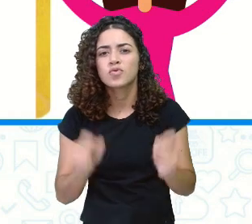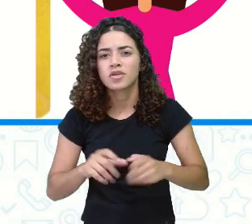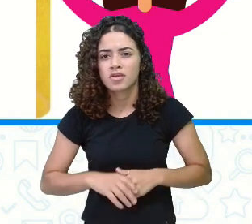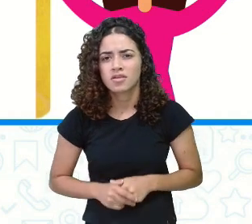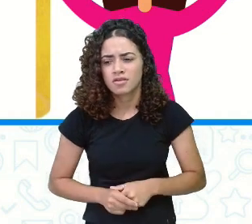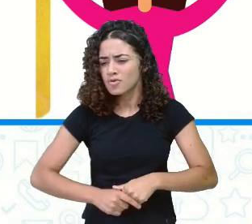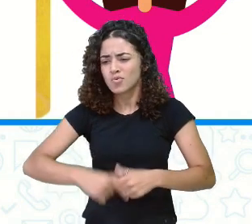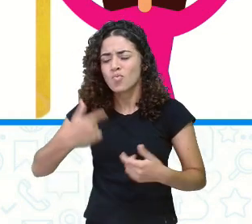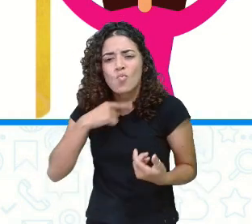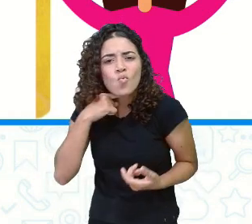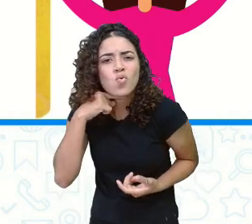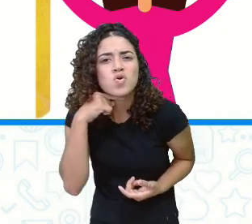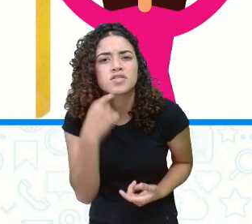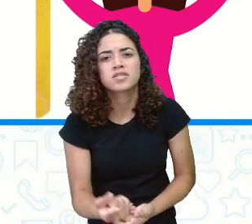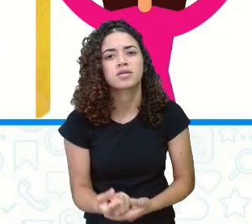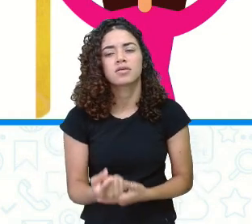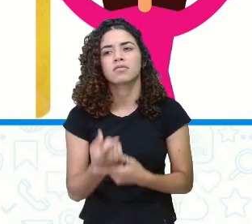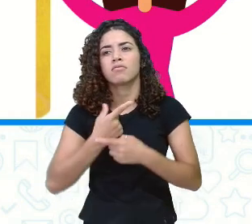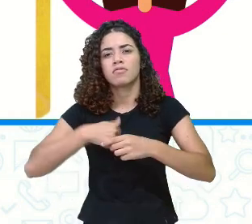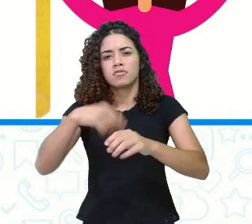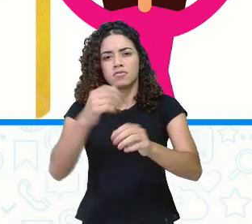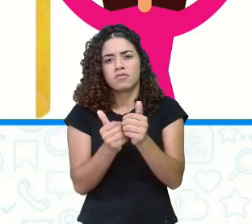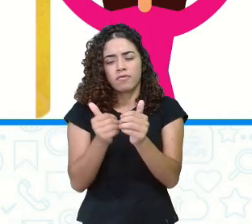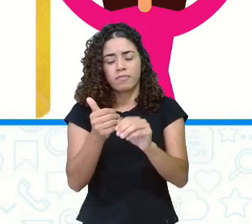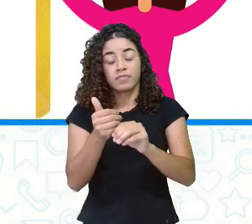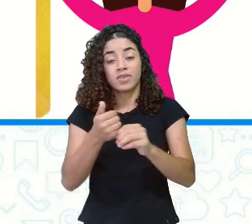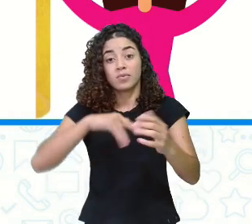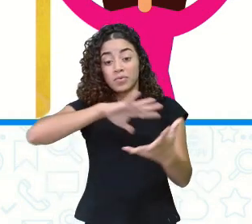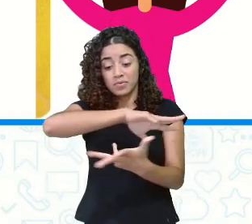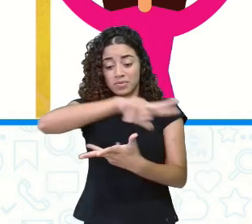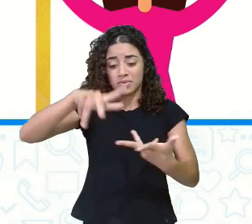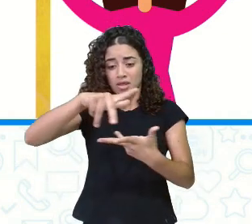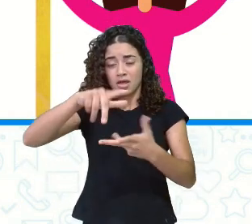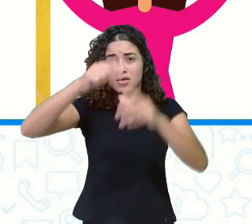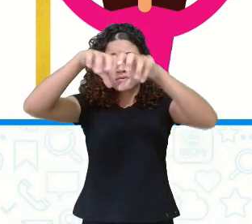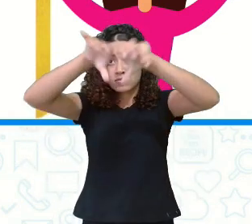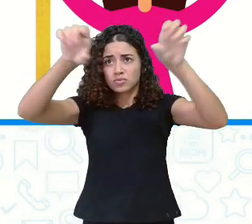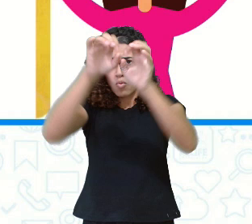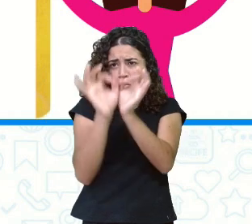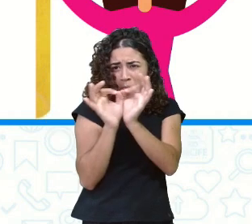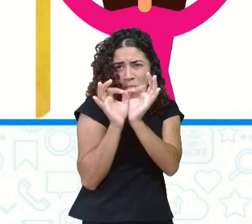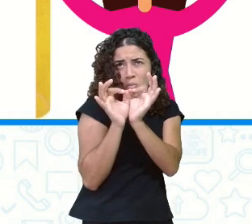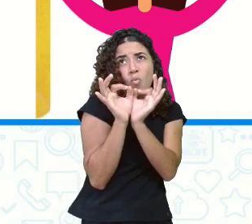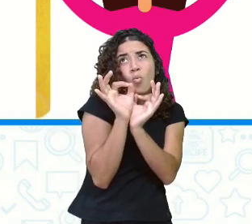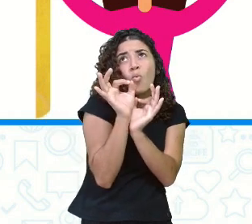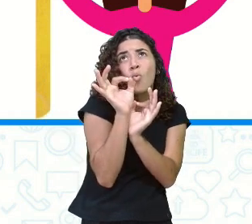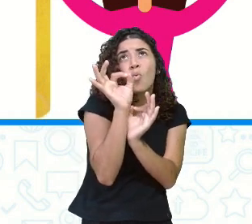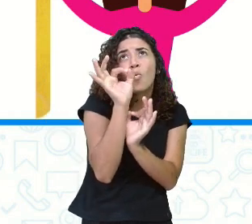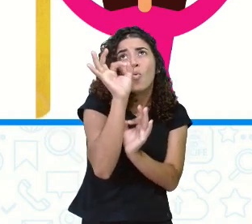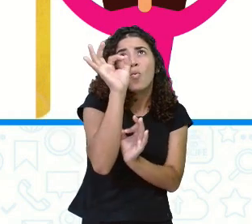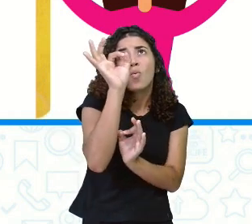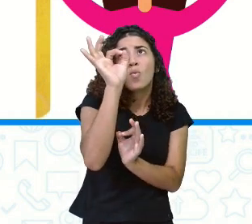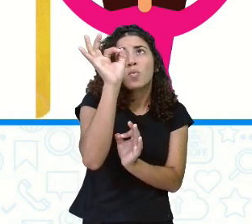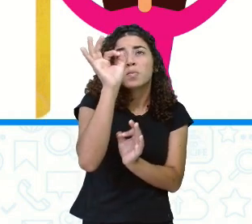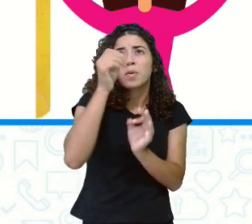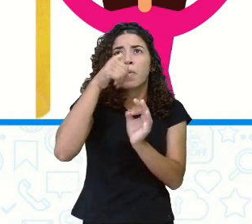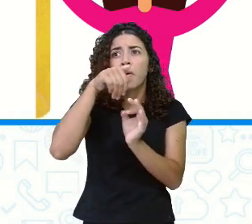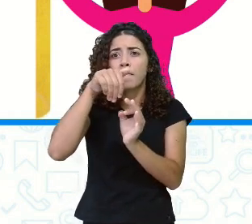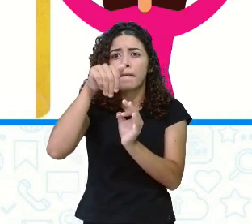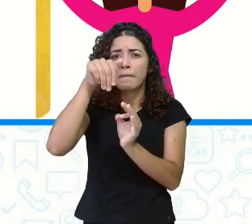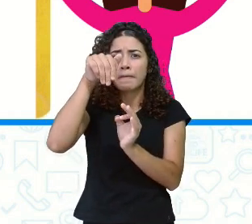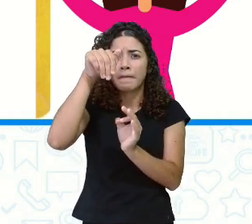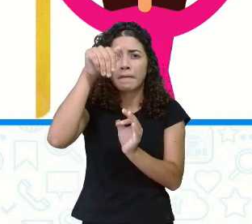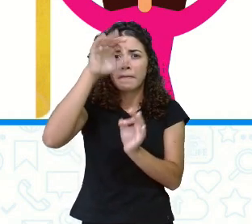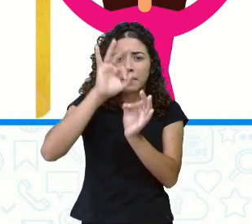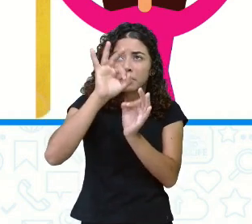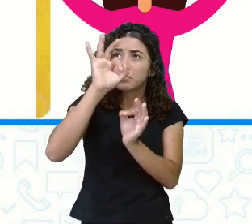assim não dá mais, vou me afastar da terra o máximo que eu puder. Então o céu começou a subir,